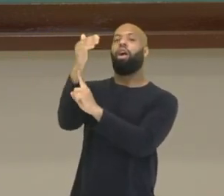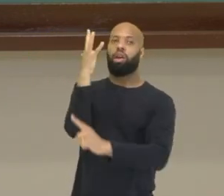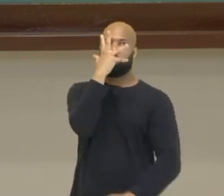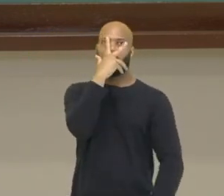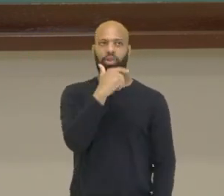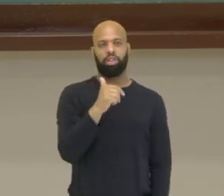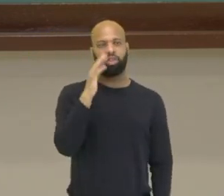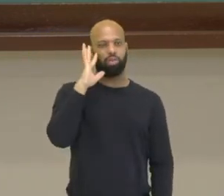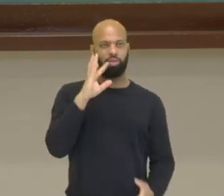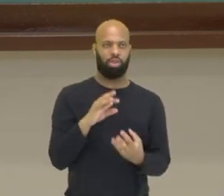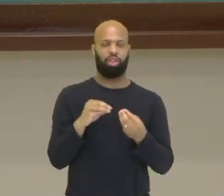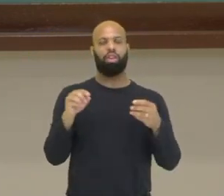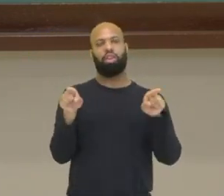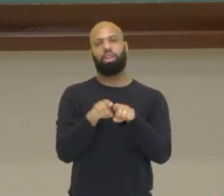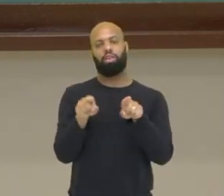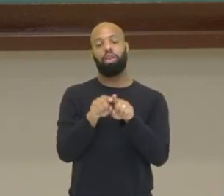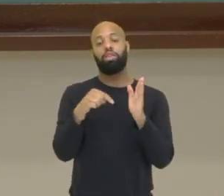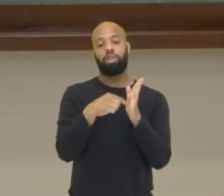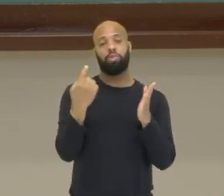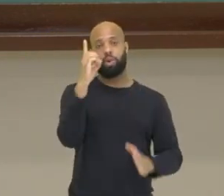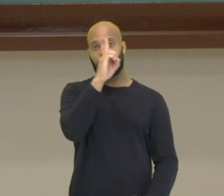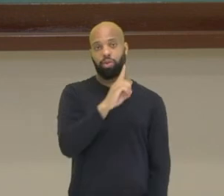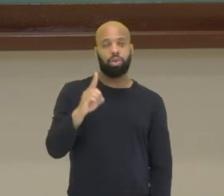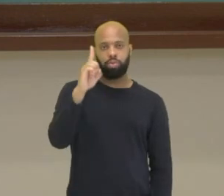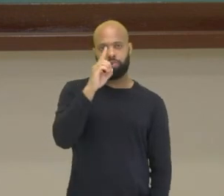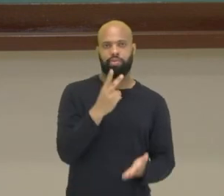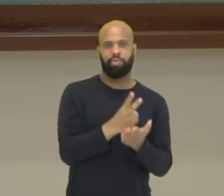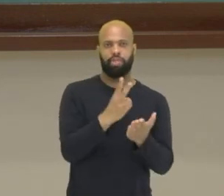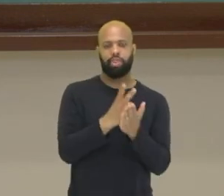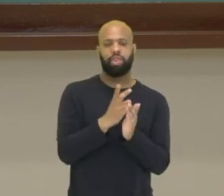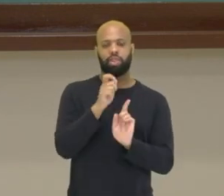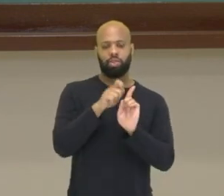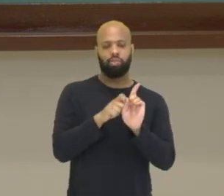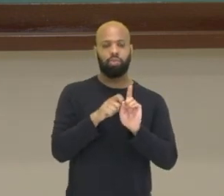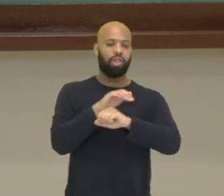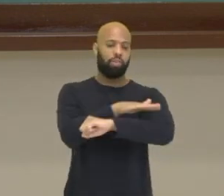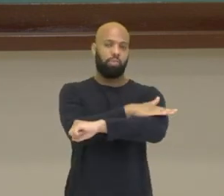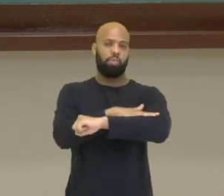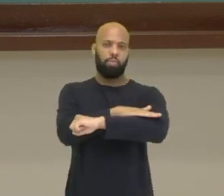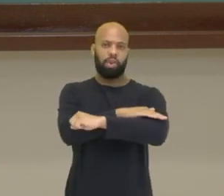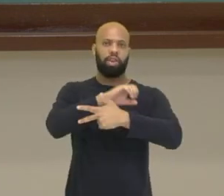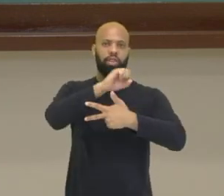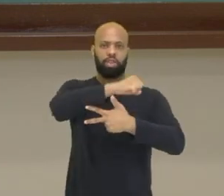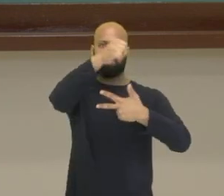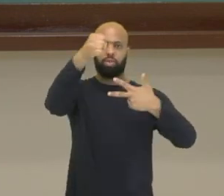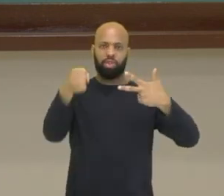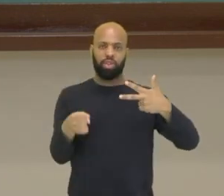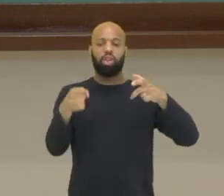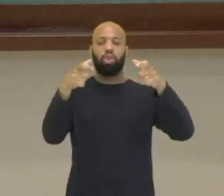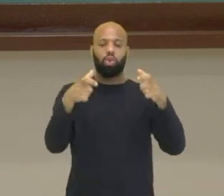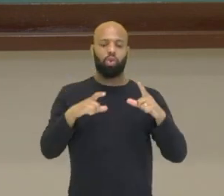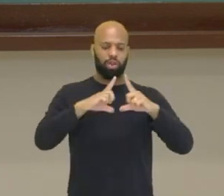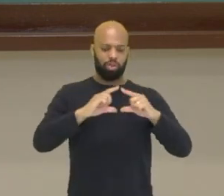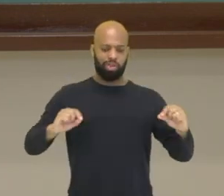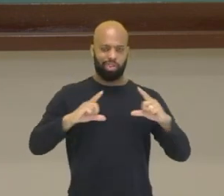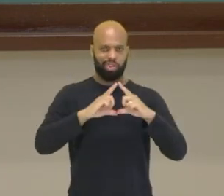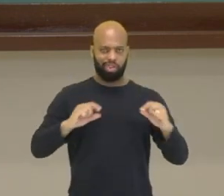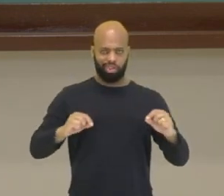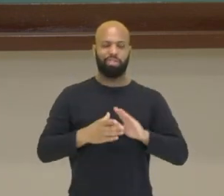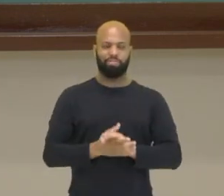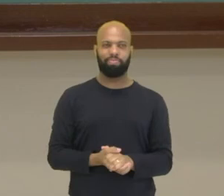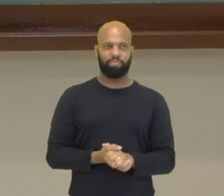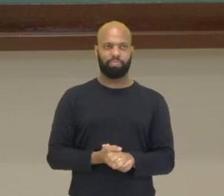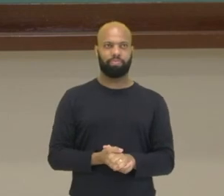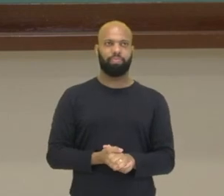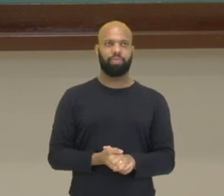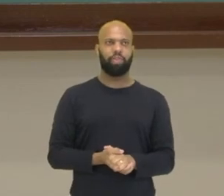mais, feita no primeiro domingo de cada mês na Praça dos Três Poderes em Brasília. Então aí para a gente conhecer um